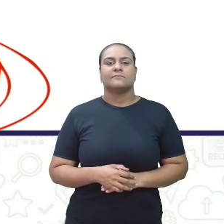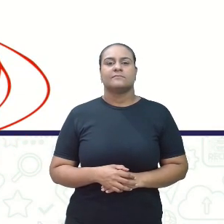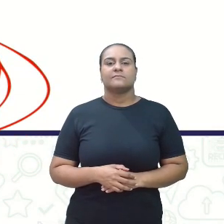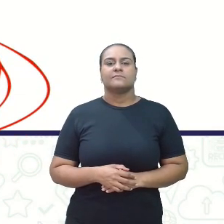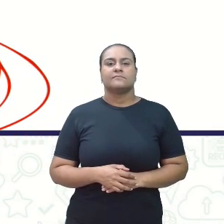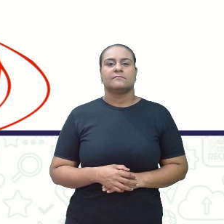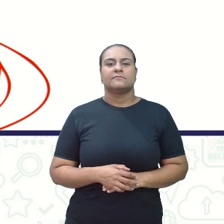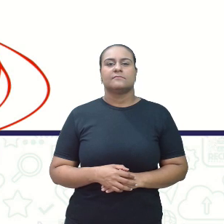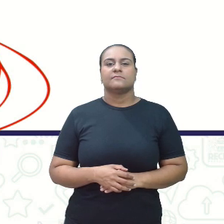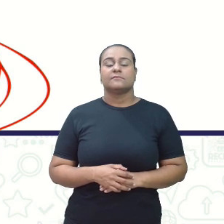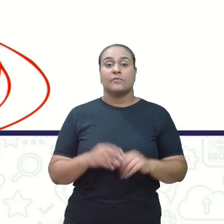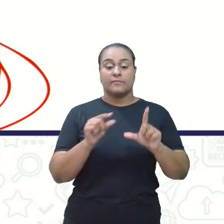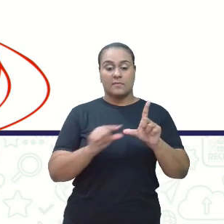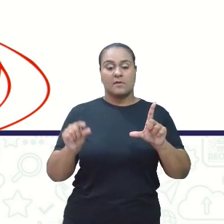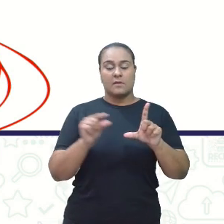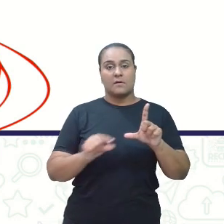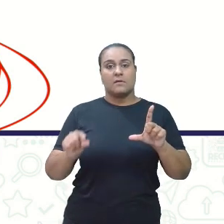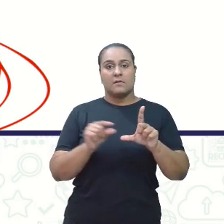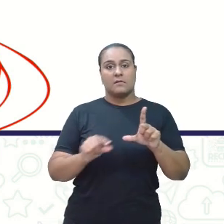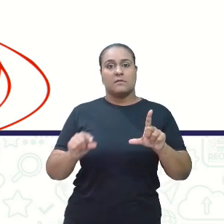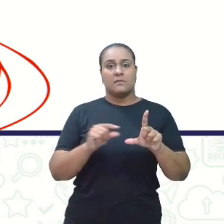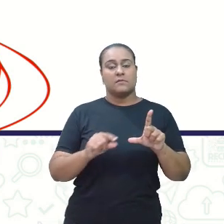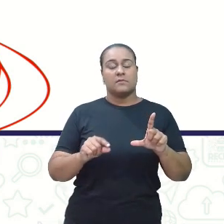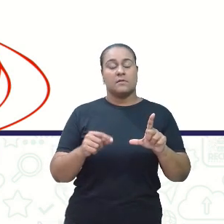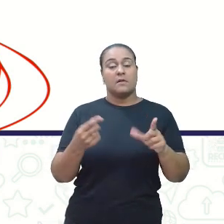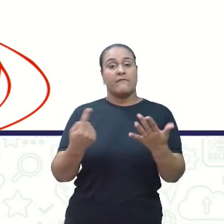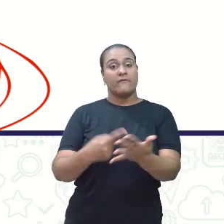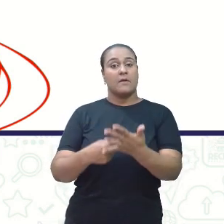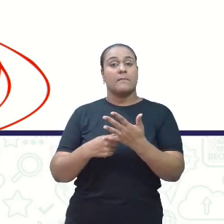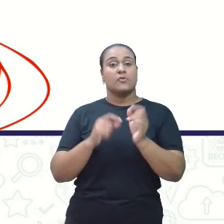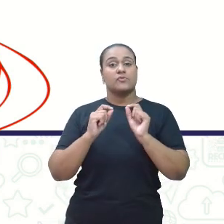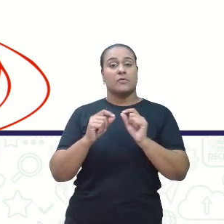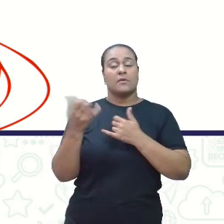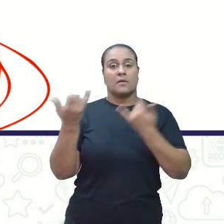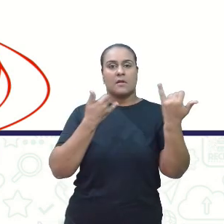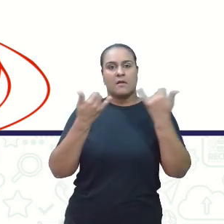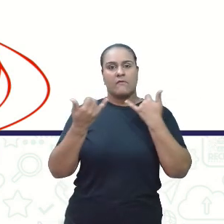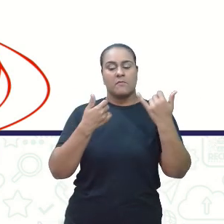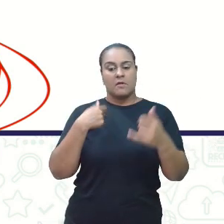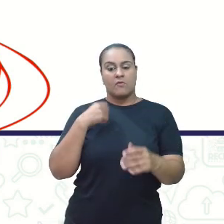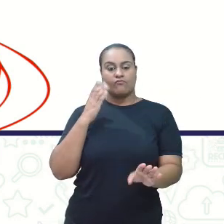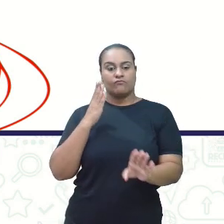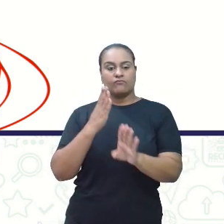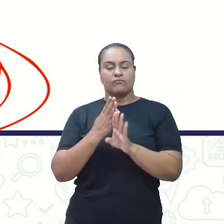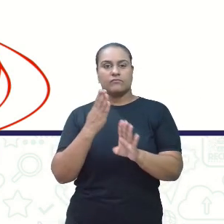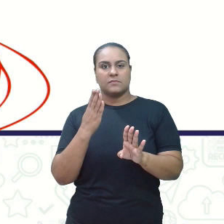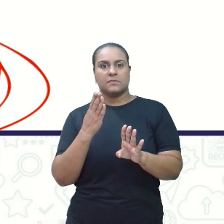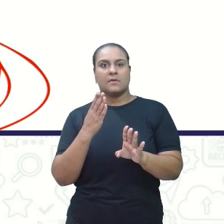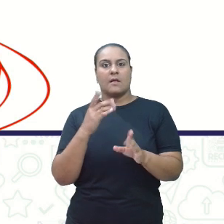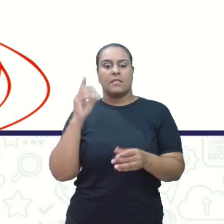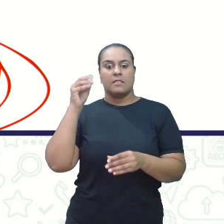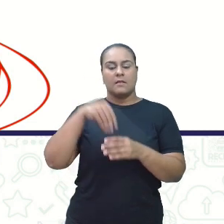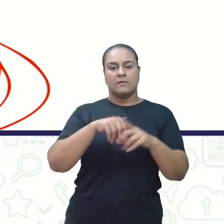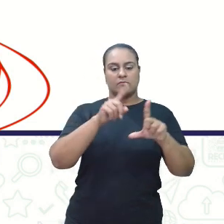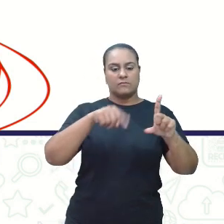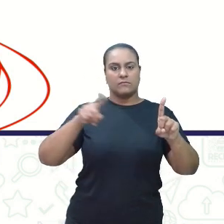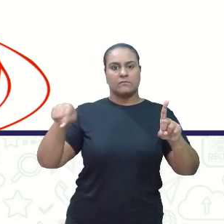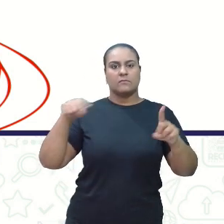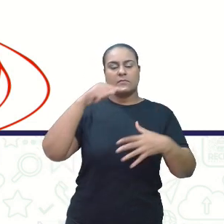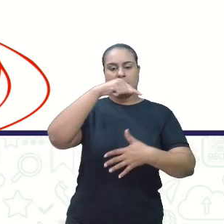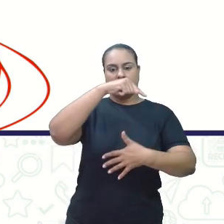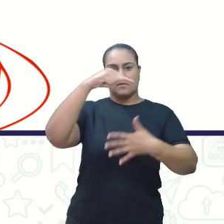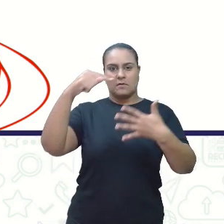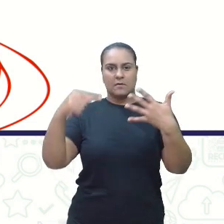A legenda. A legenda ela vai trazer para mim a informação que eu vou identificar no gráfico, os elementos